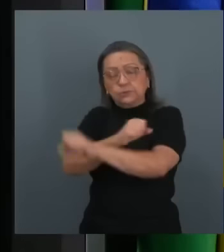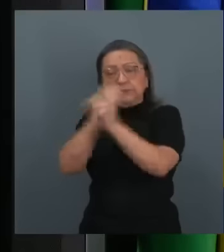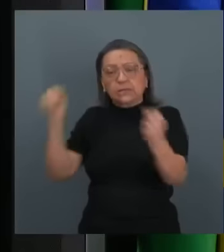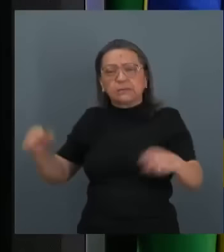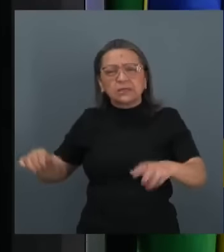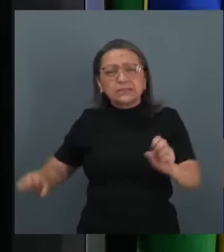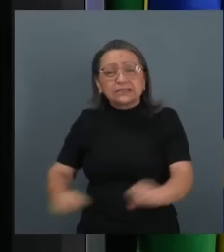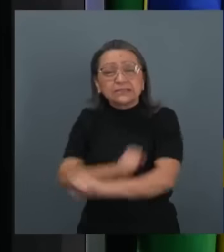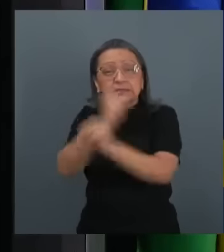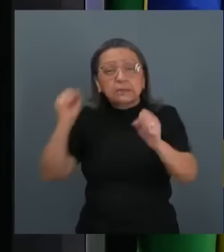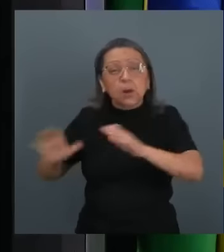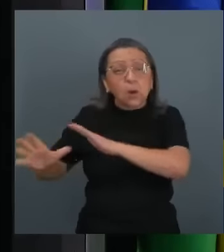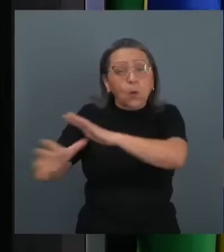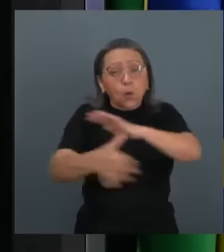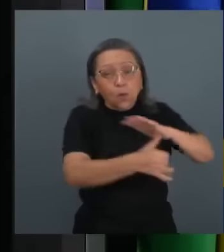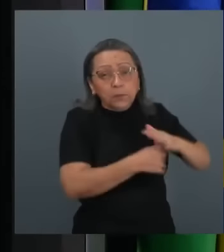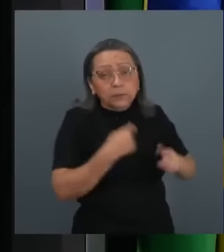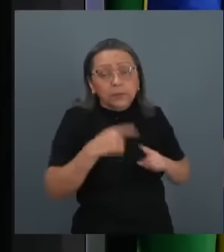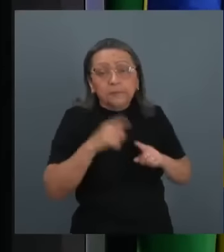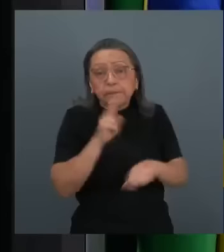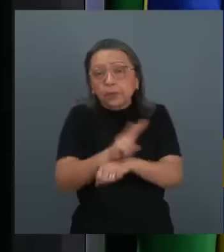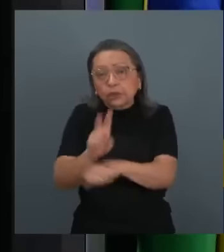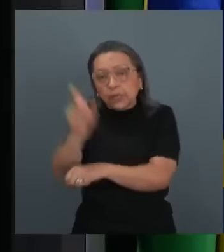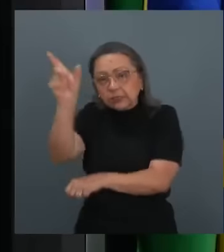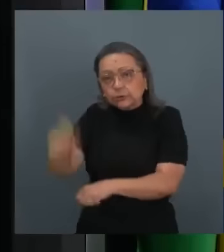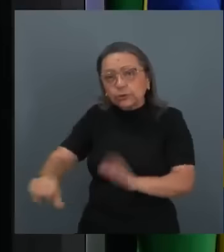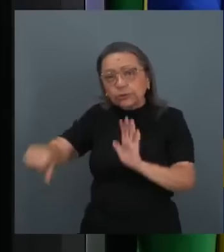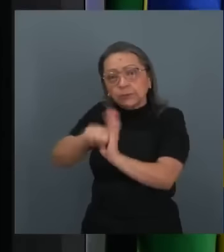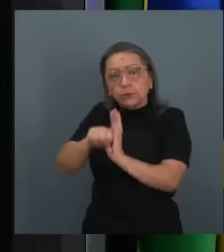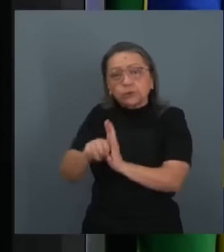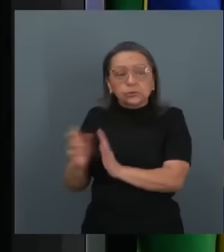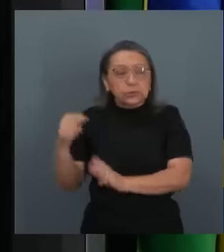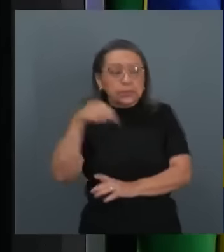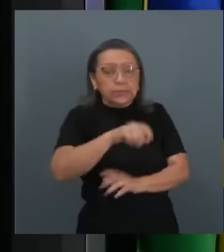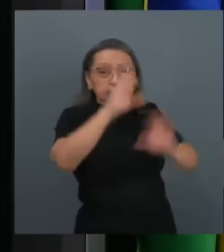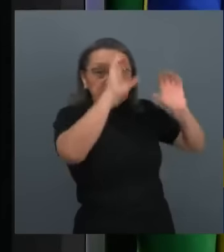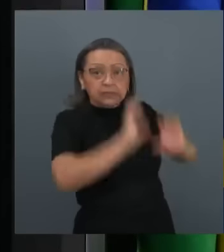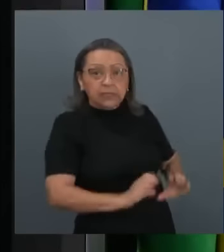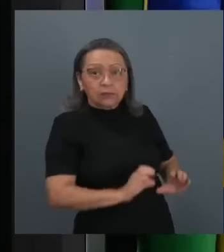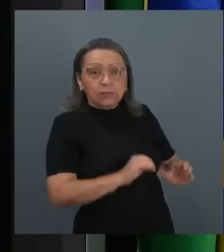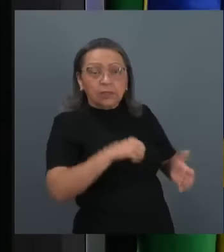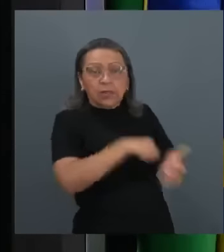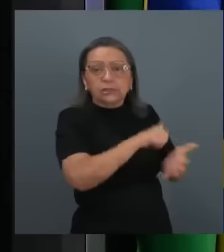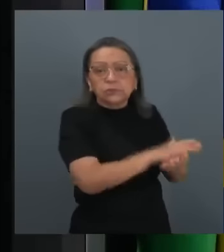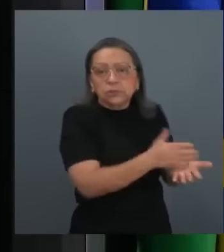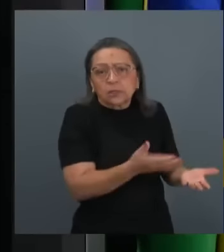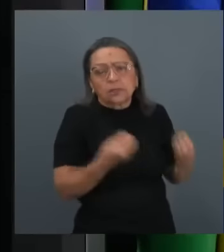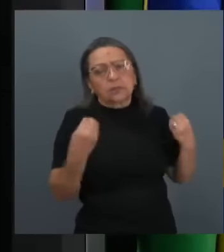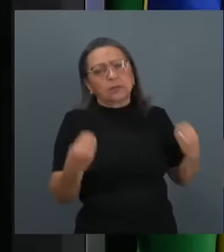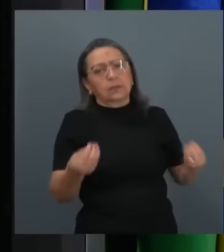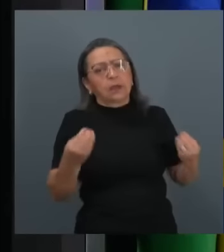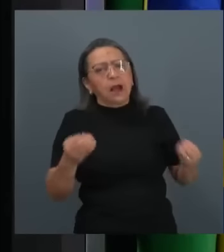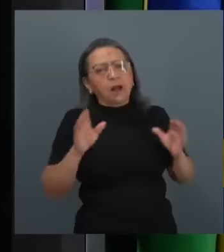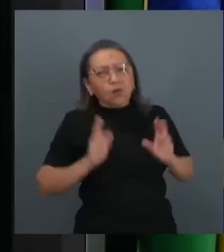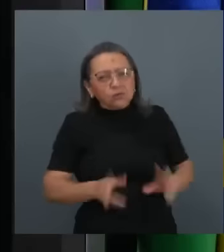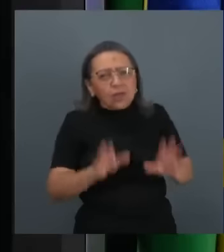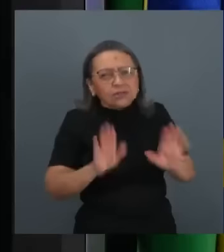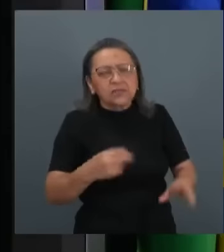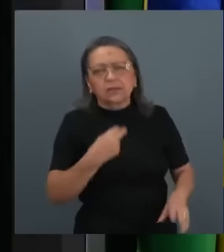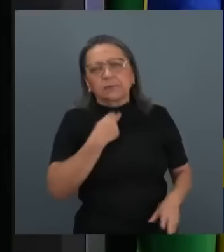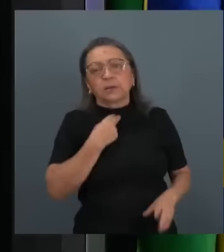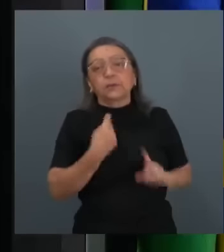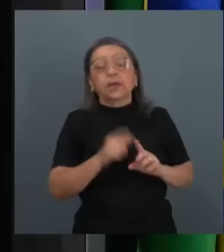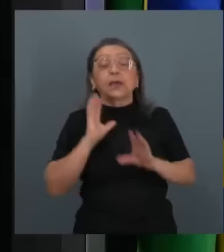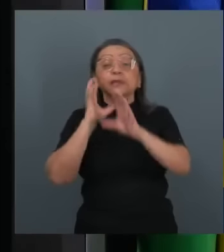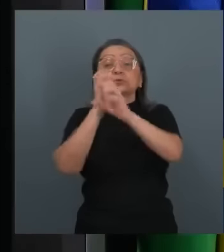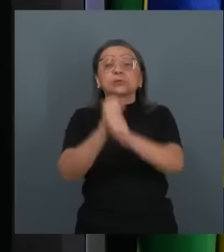sistema corrupto e corruptor que protege o criminoso e pune o cidadão de bem. Isso não pode continuar, pois o resultado final